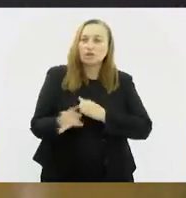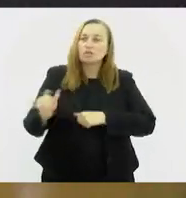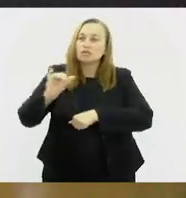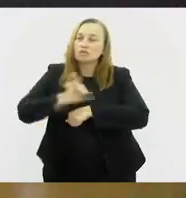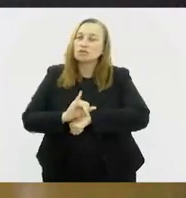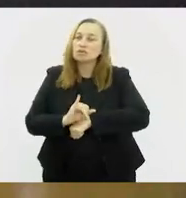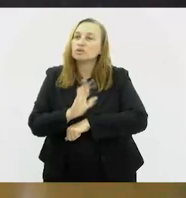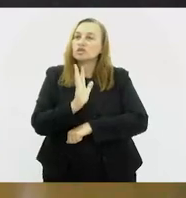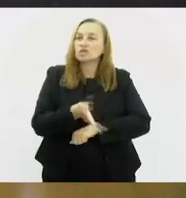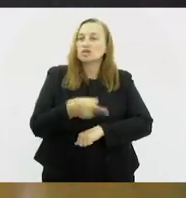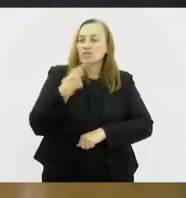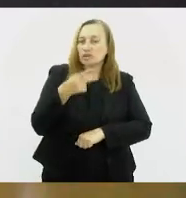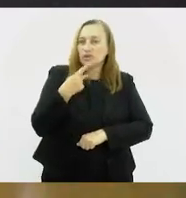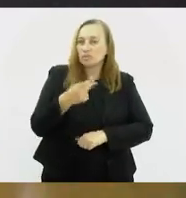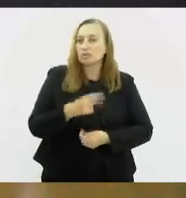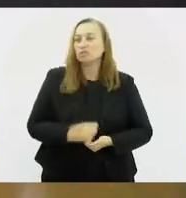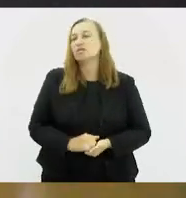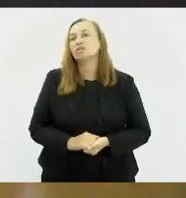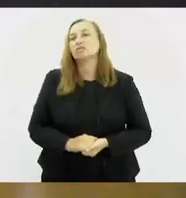já bem disse, né,